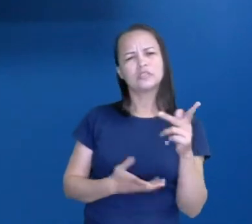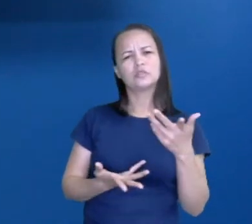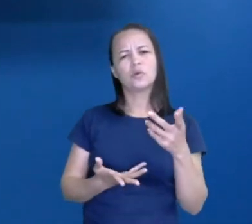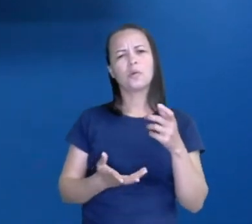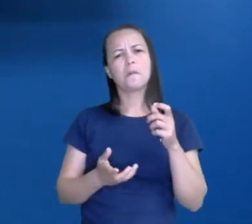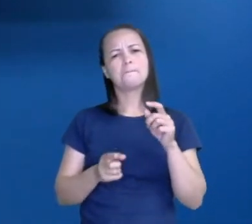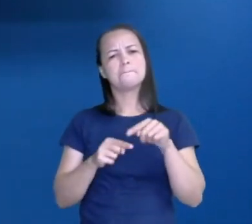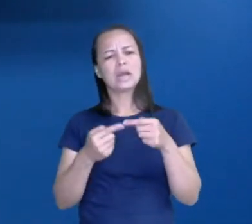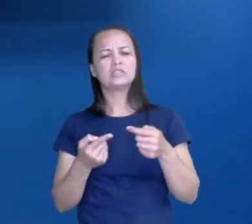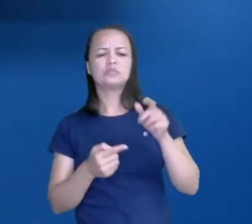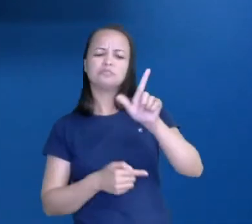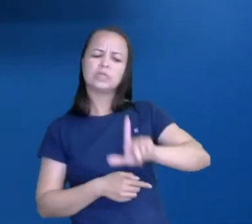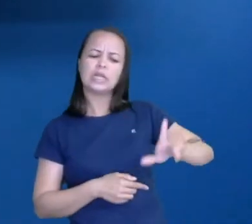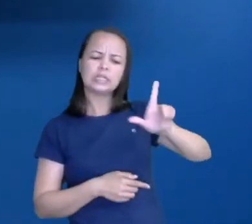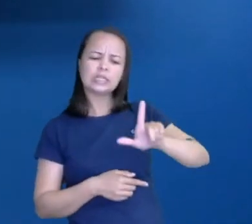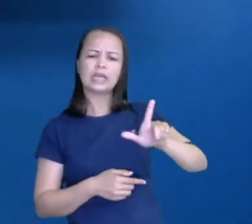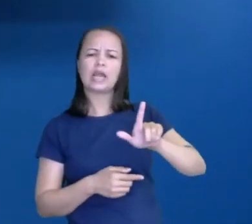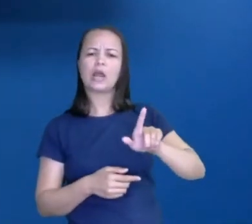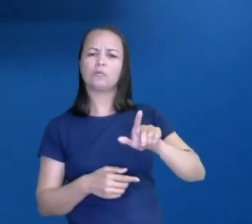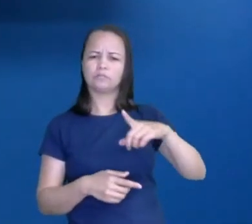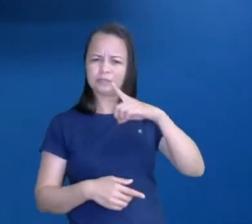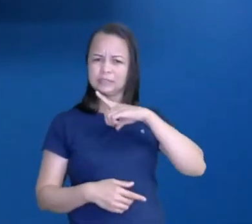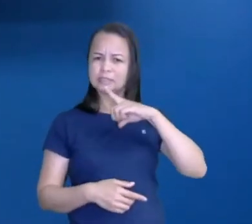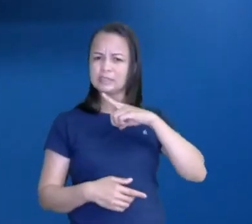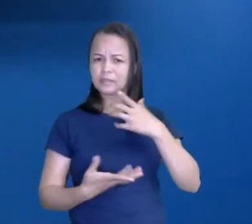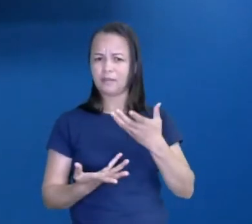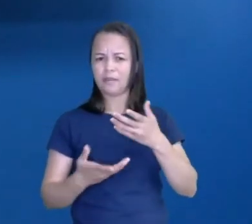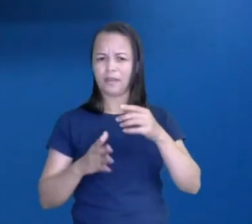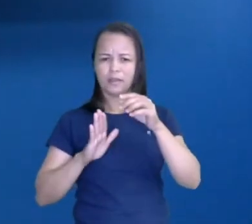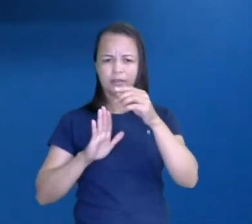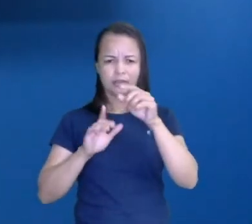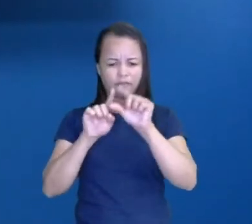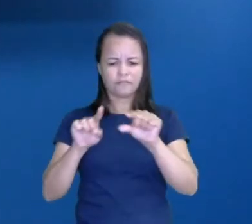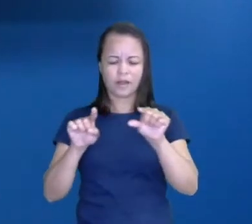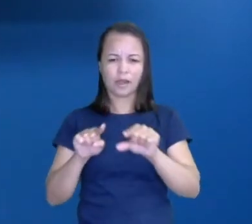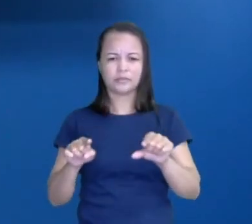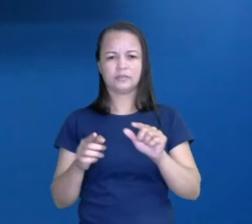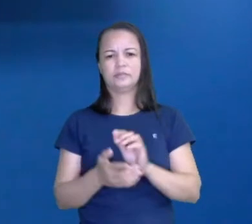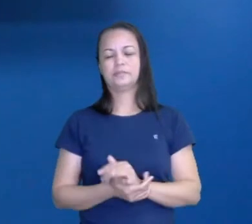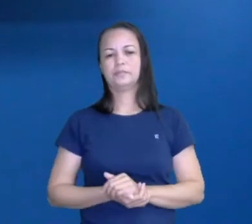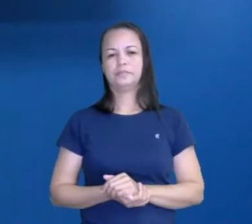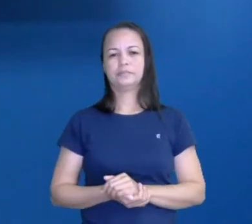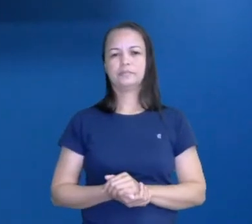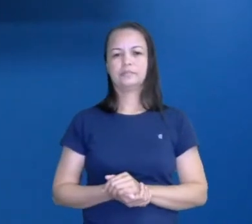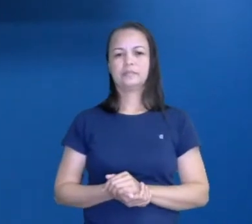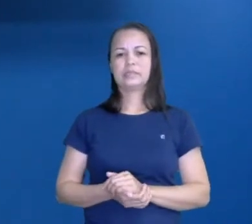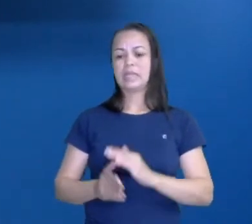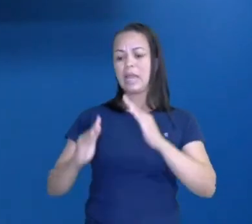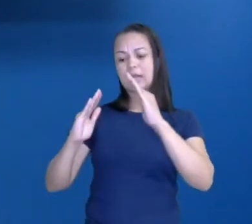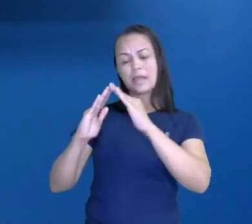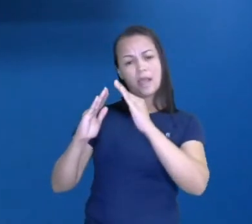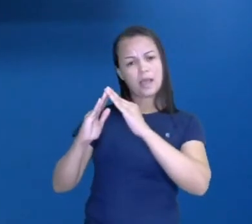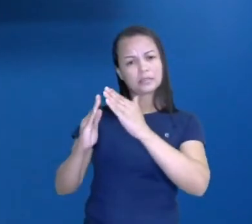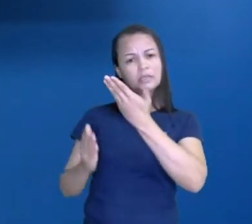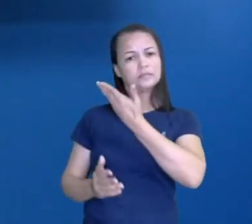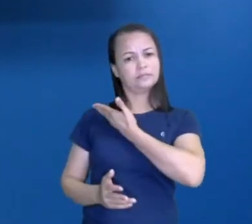sentido literal? E tem nessa frase? Sim. Vamos colocar na casa de um